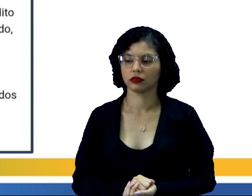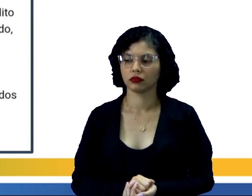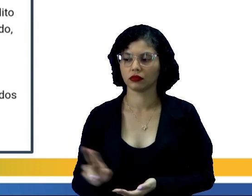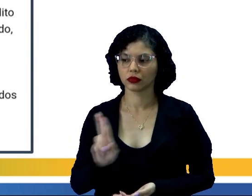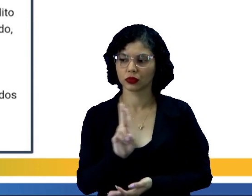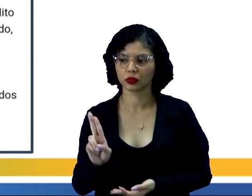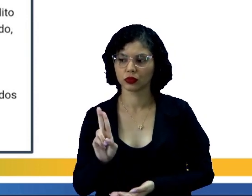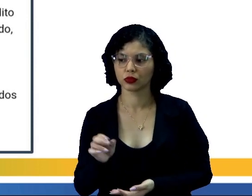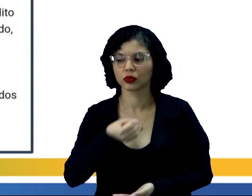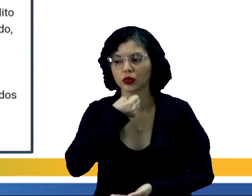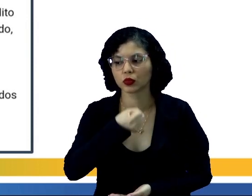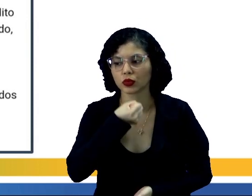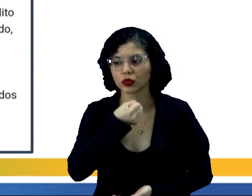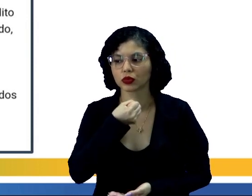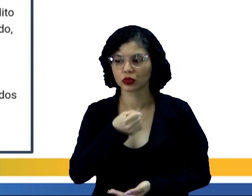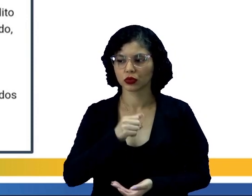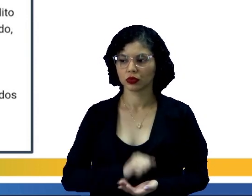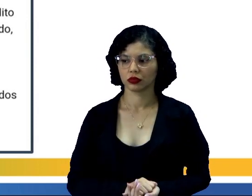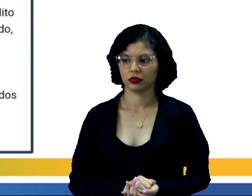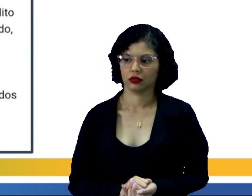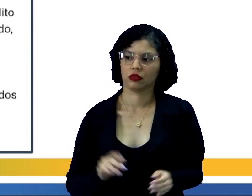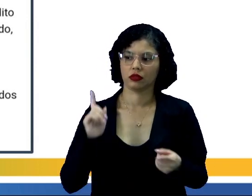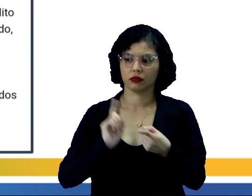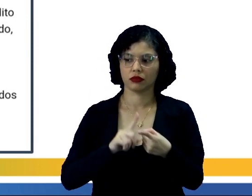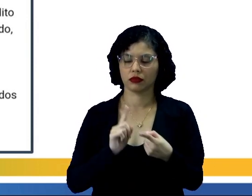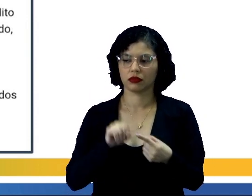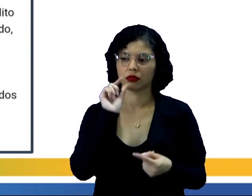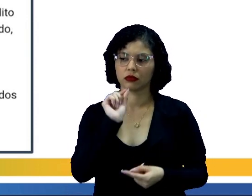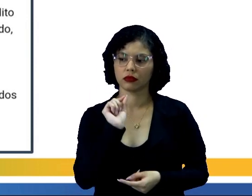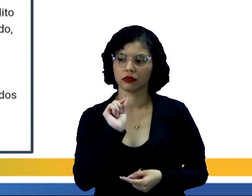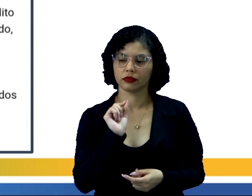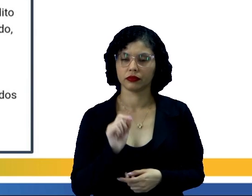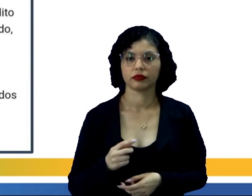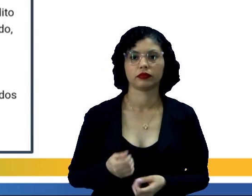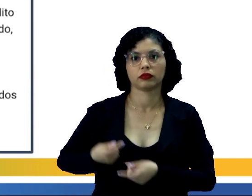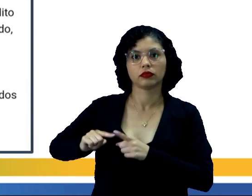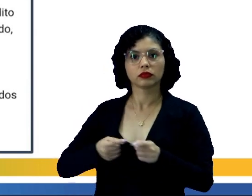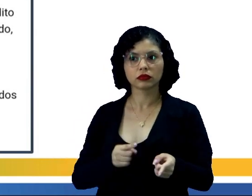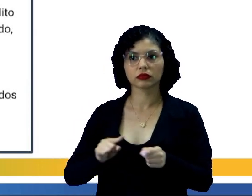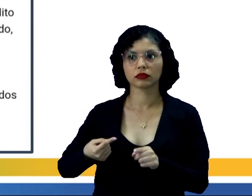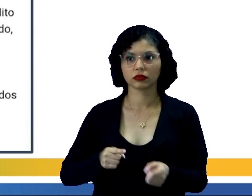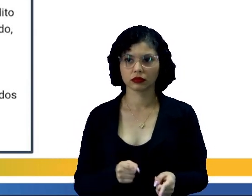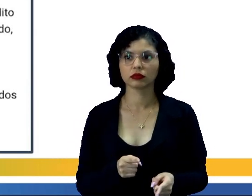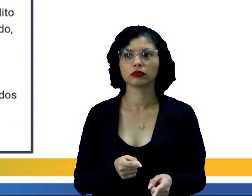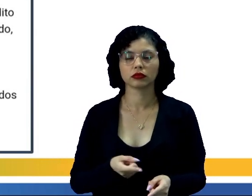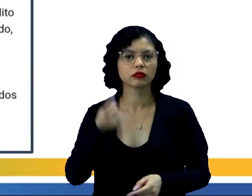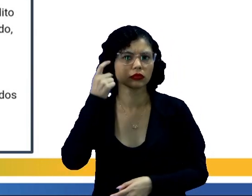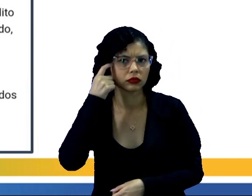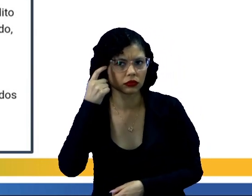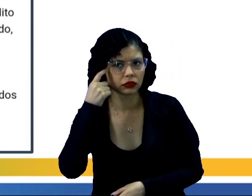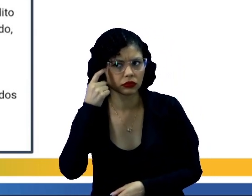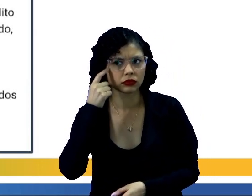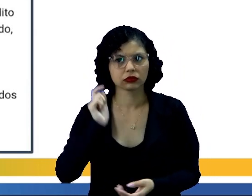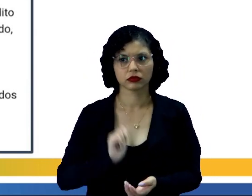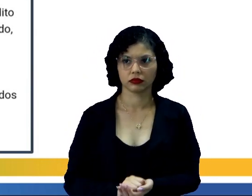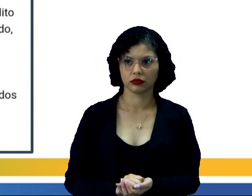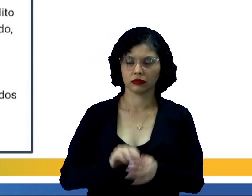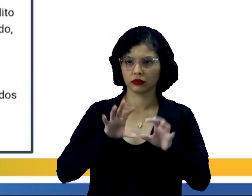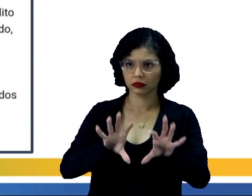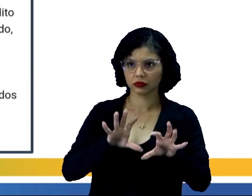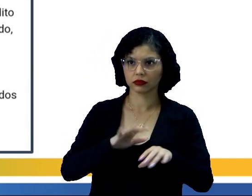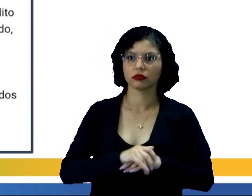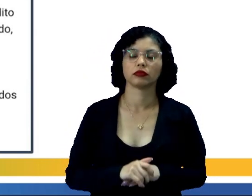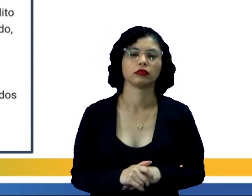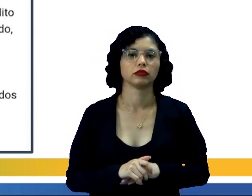o nome da reportagem, a manchete. Por quê? Porque induz você a pensar de determinada